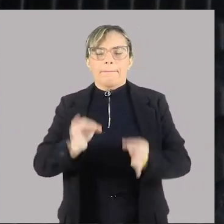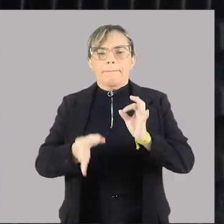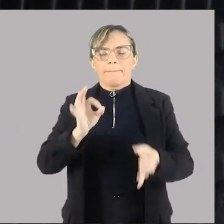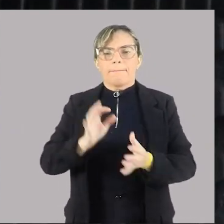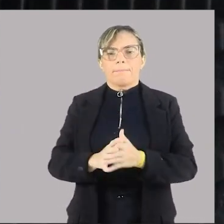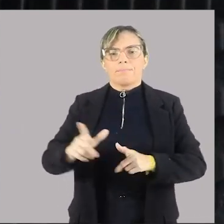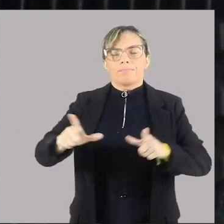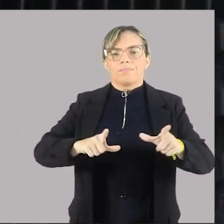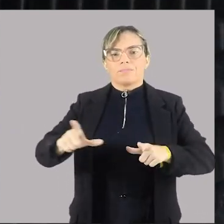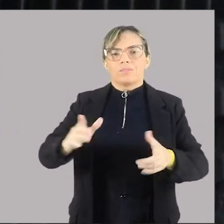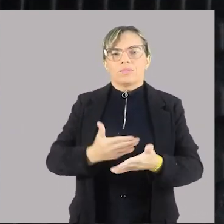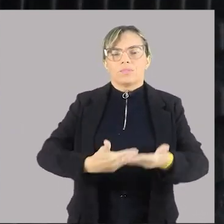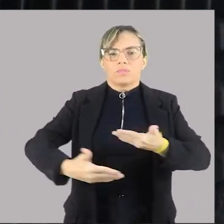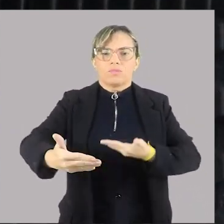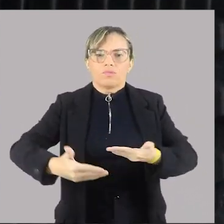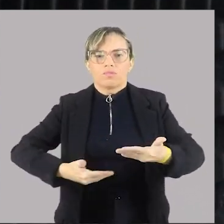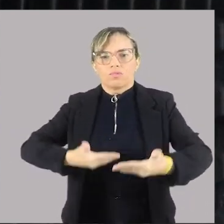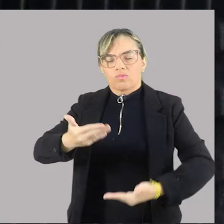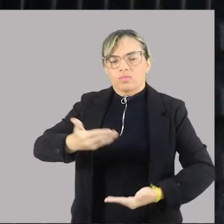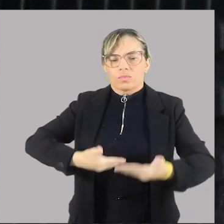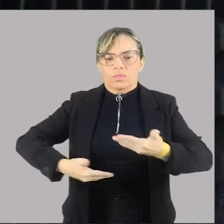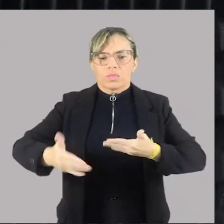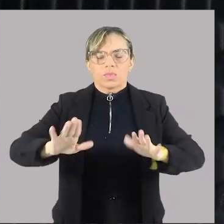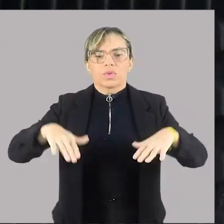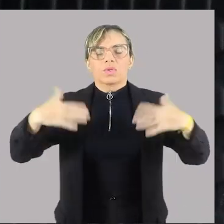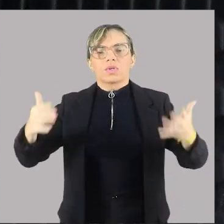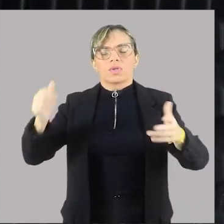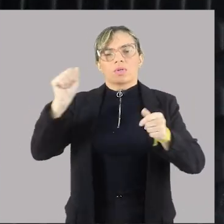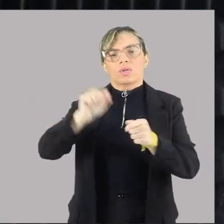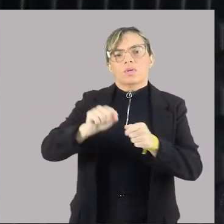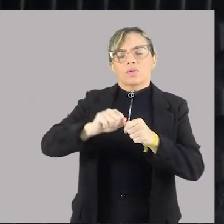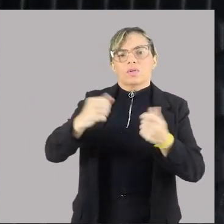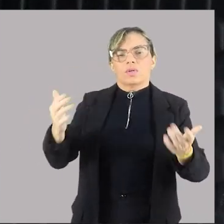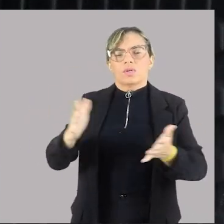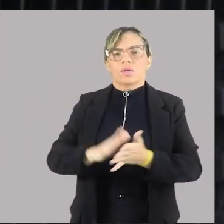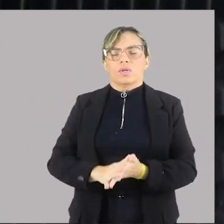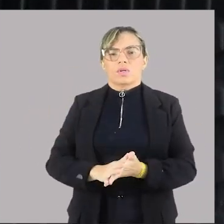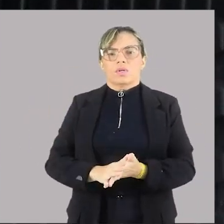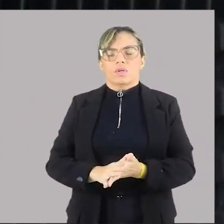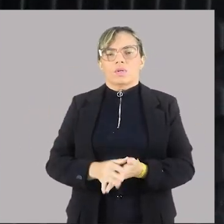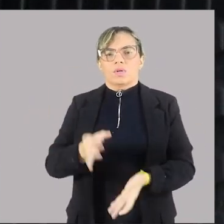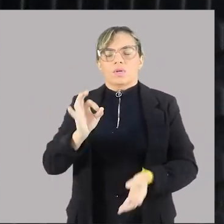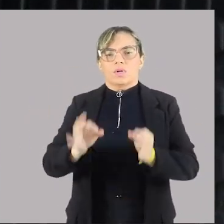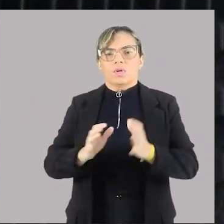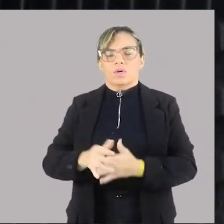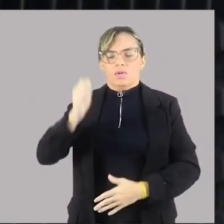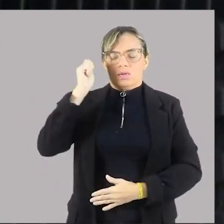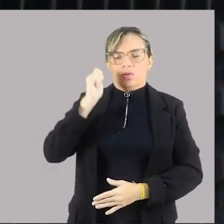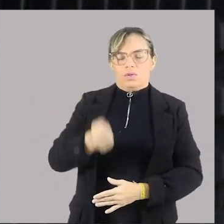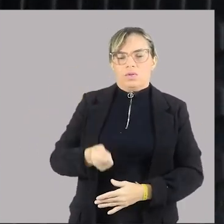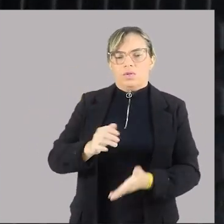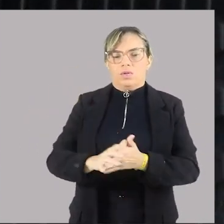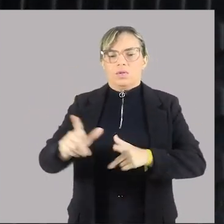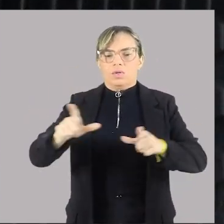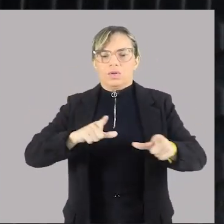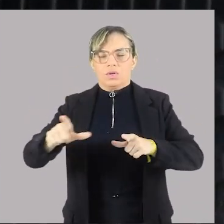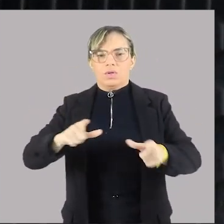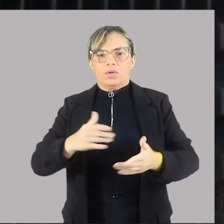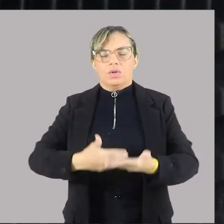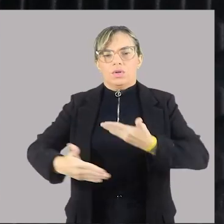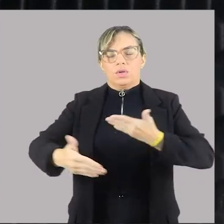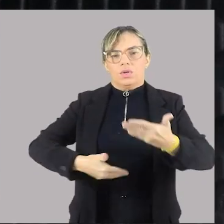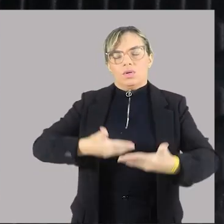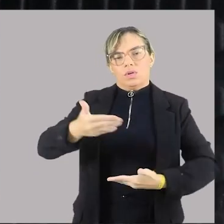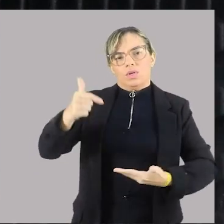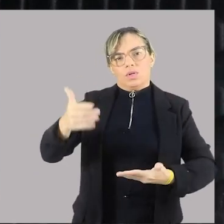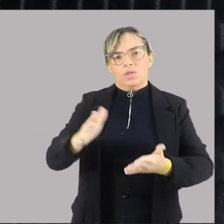vai mediar, porque o que faz o juiz do trabalho hoje? O juiz do trabalho está ali, mediando as relações, os